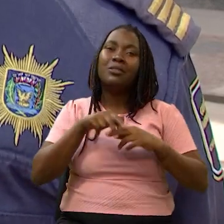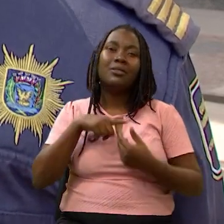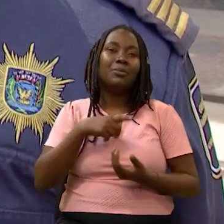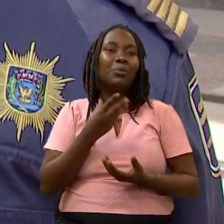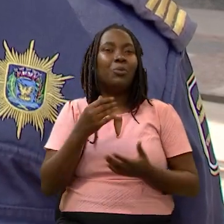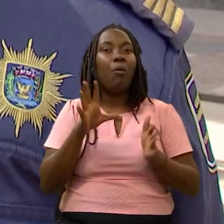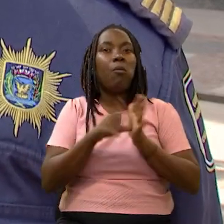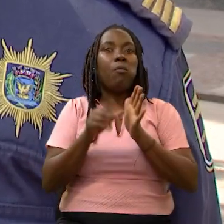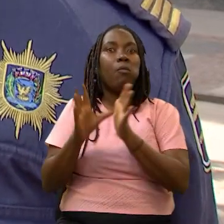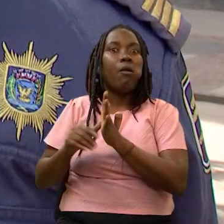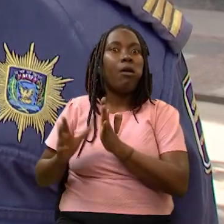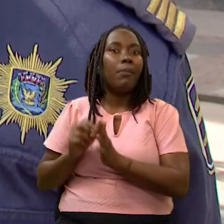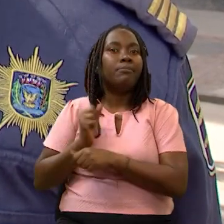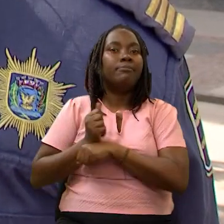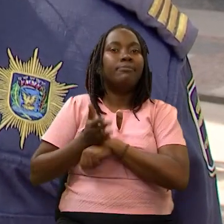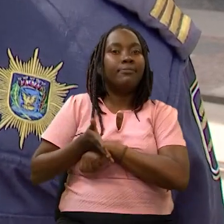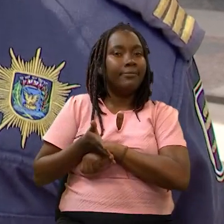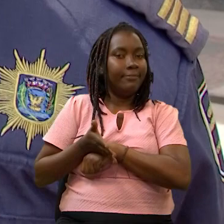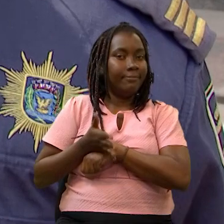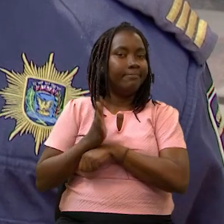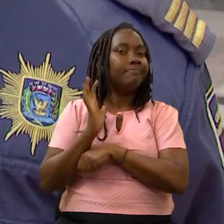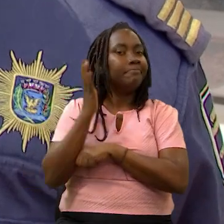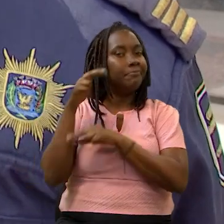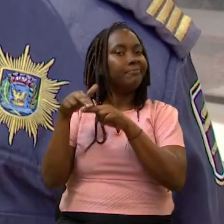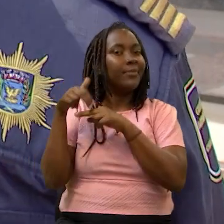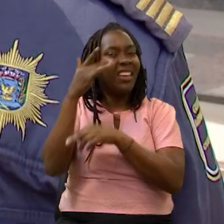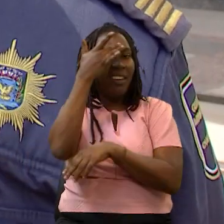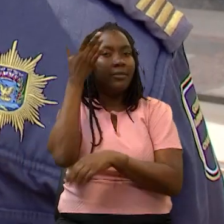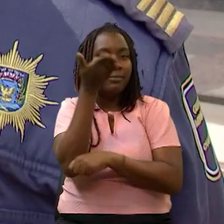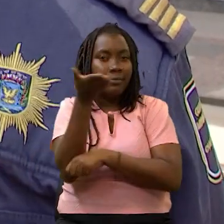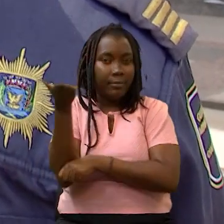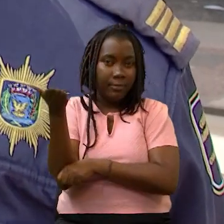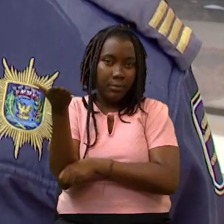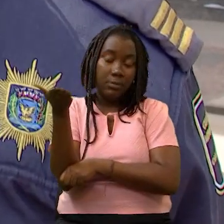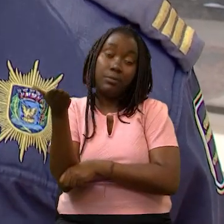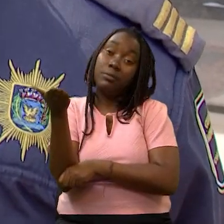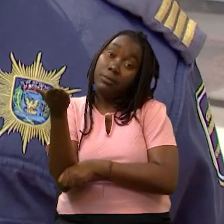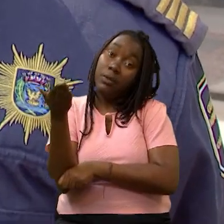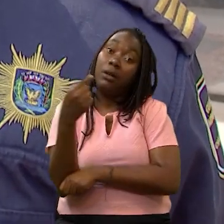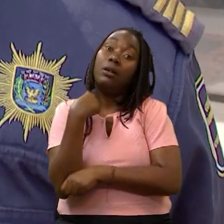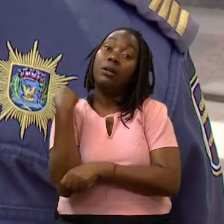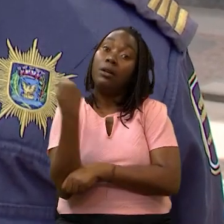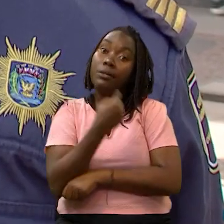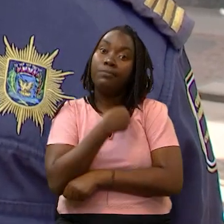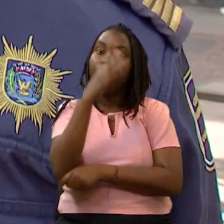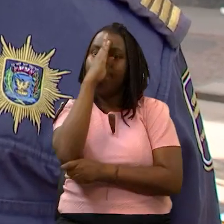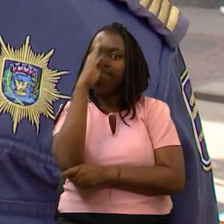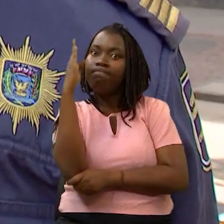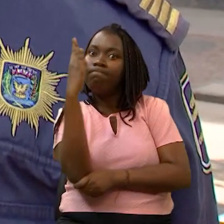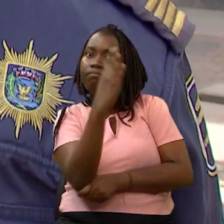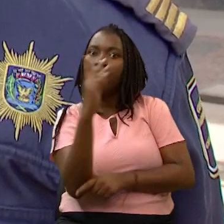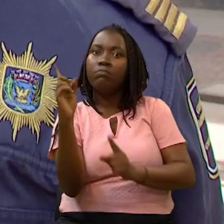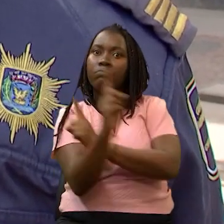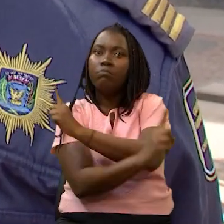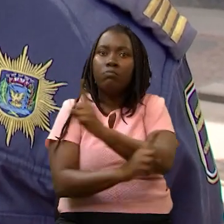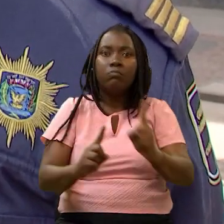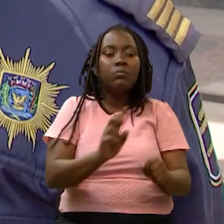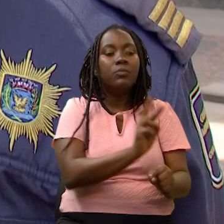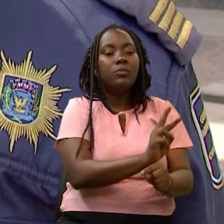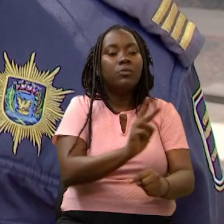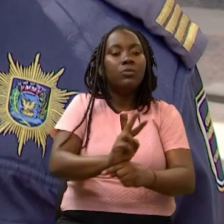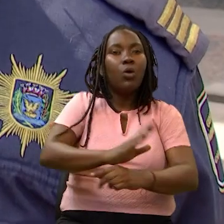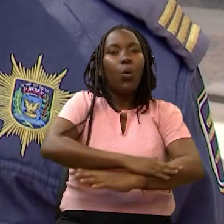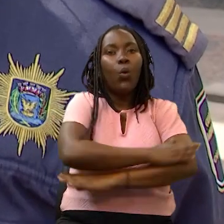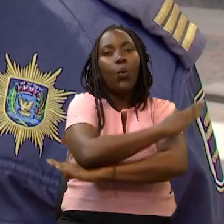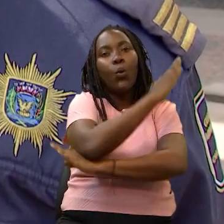muito ruim, porque tínhamos muitos furtos de madrugada, ocasionado por essas pessoas em situação de rua. A gente direcionou o